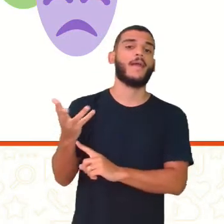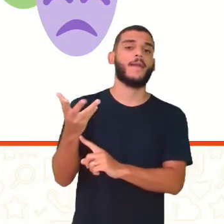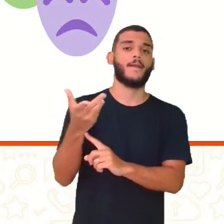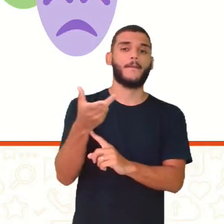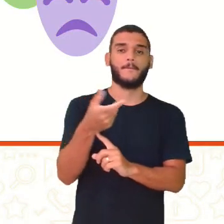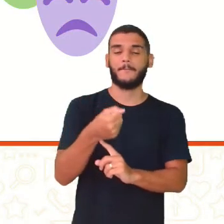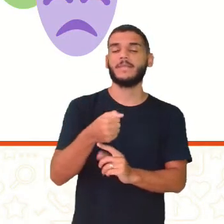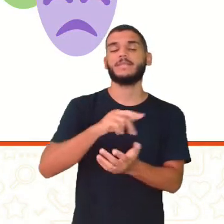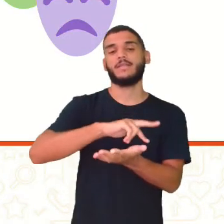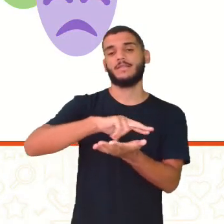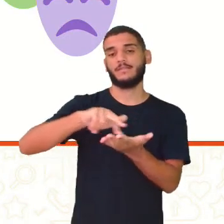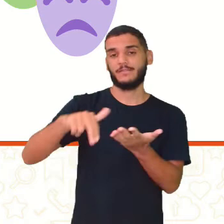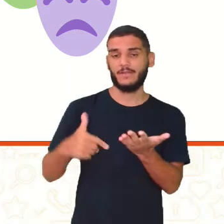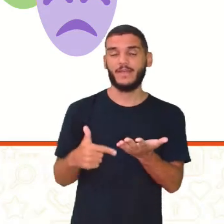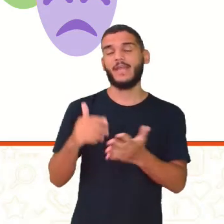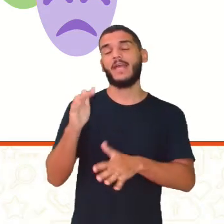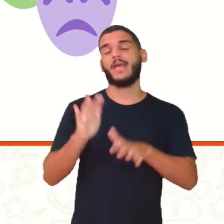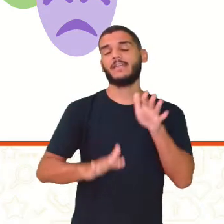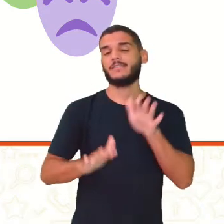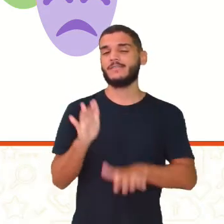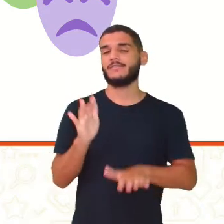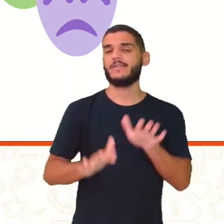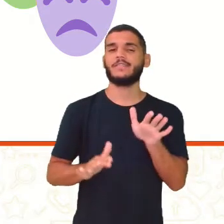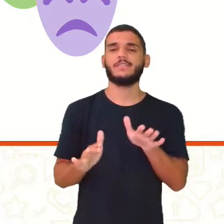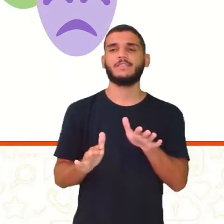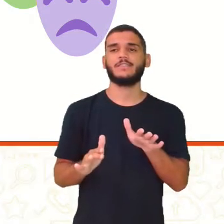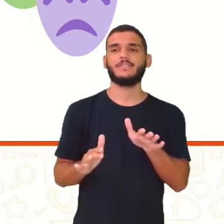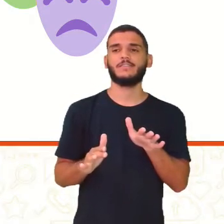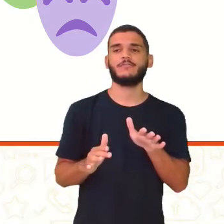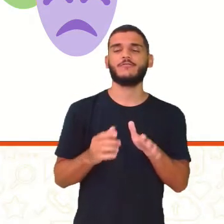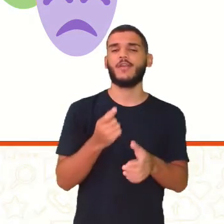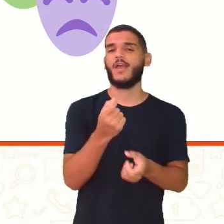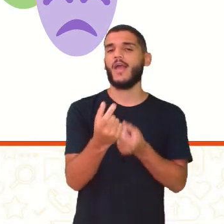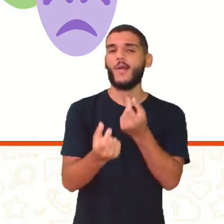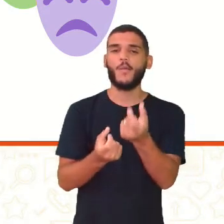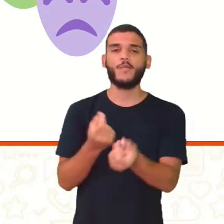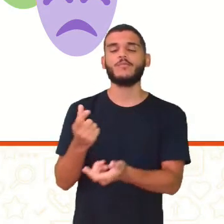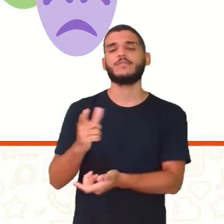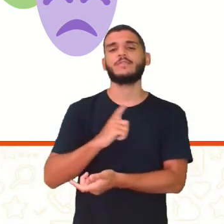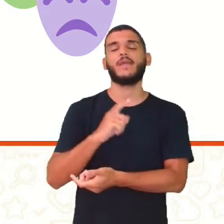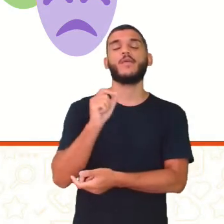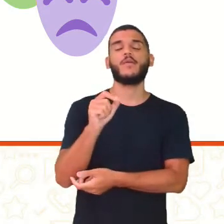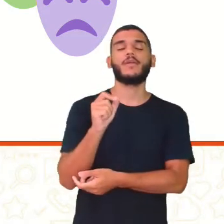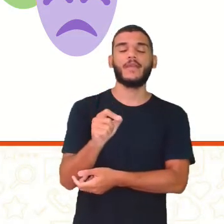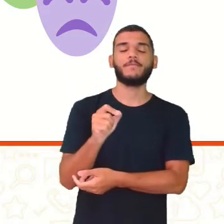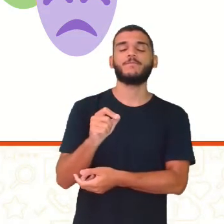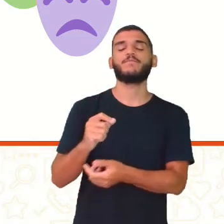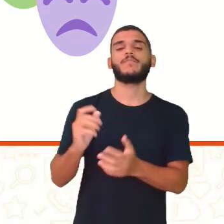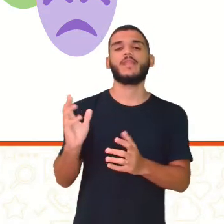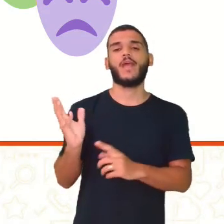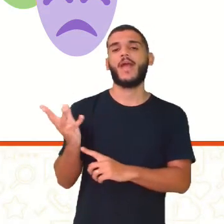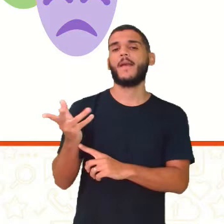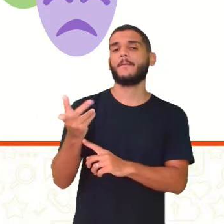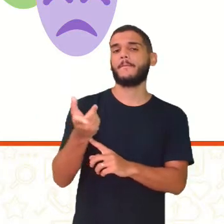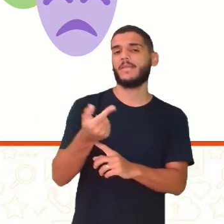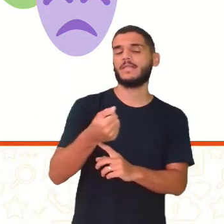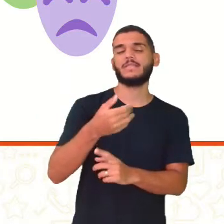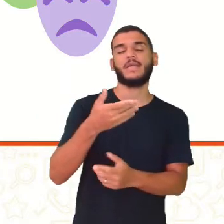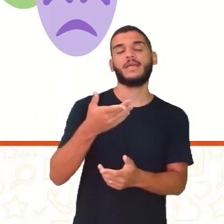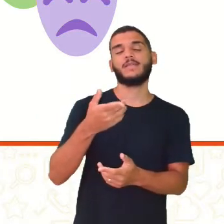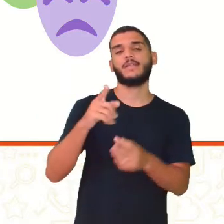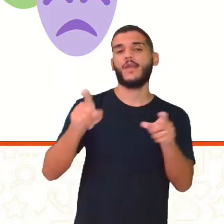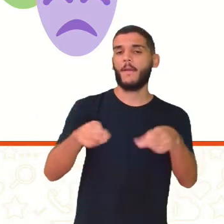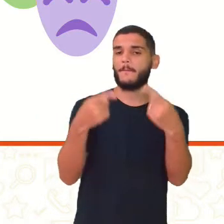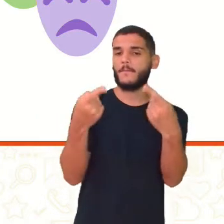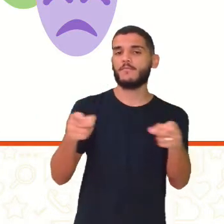estão ali, muitas vezes, alguns deles, eles têm uma habilidade maior com relação à música, com